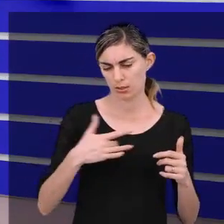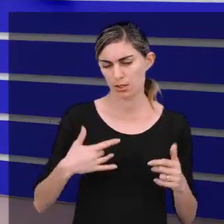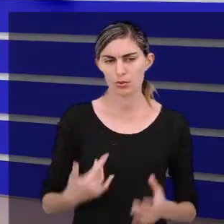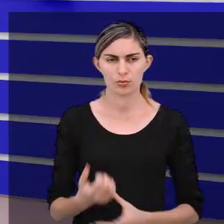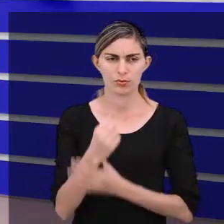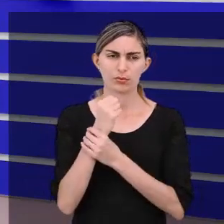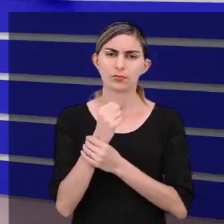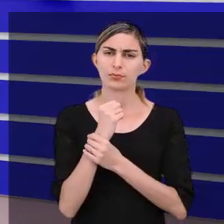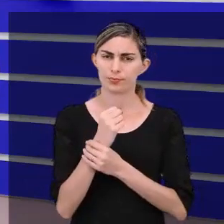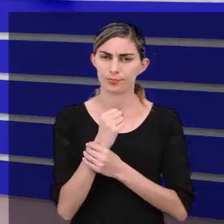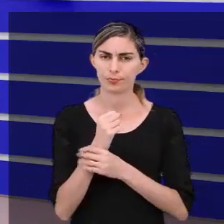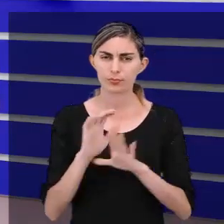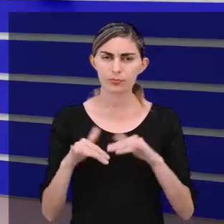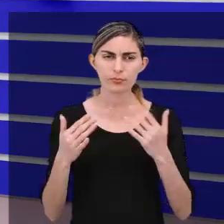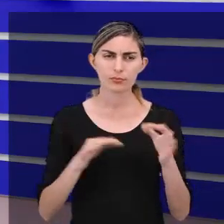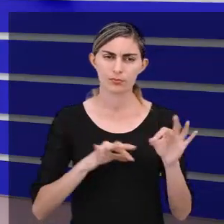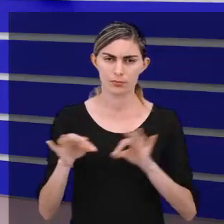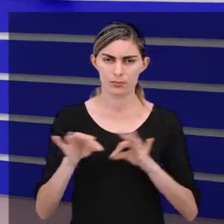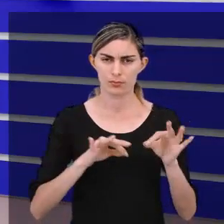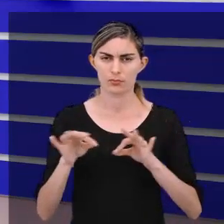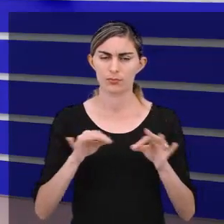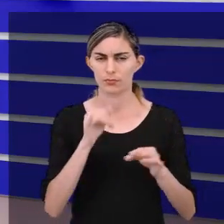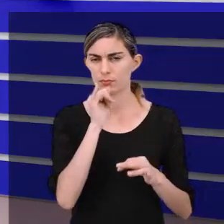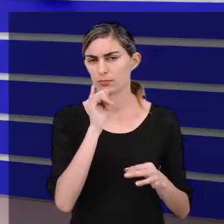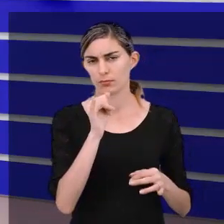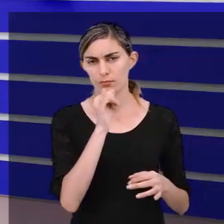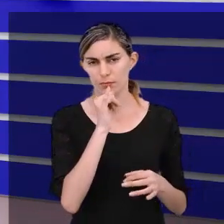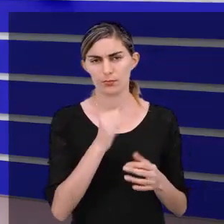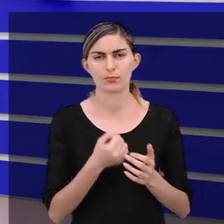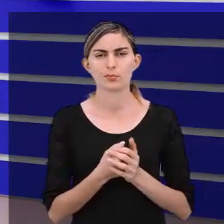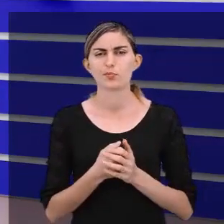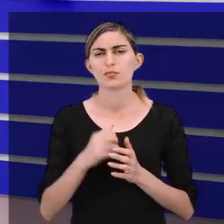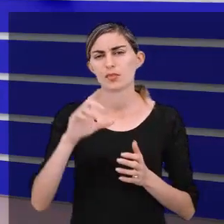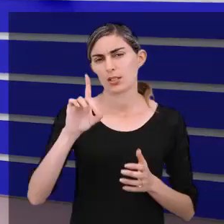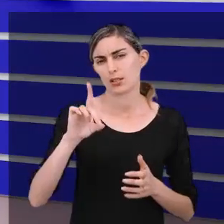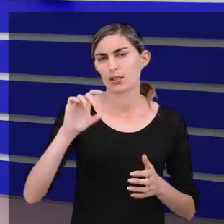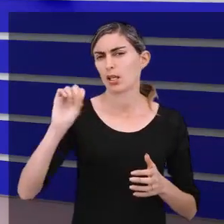segurança. Então, a preparação, por exemplo, de um